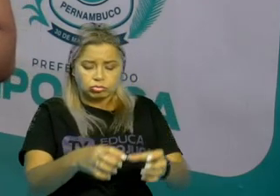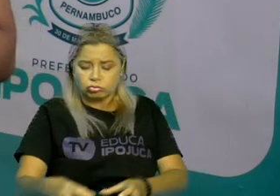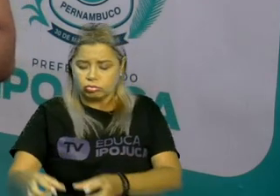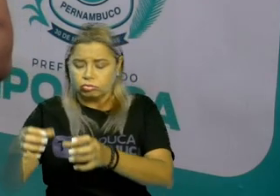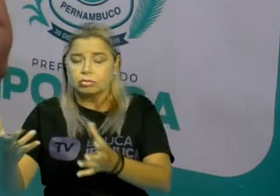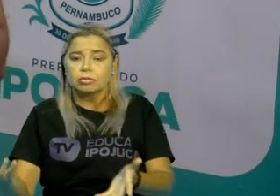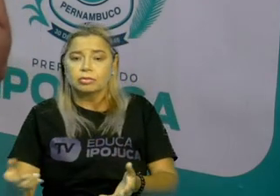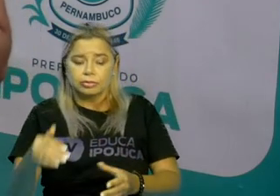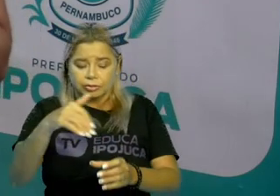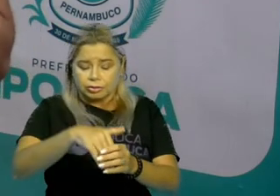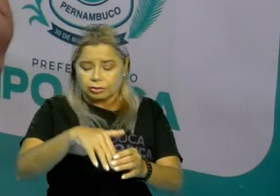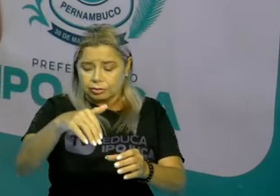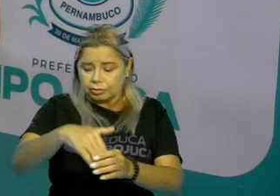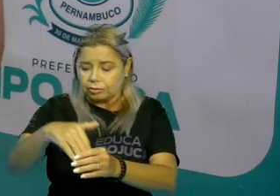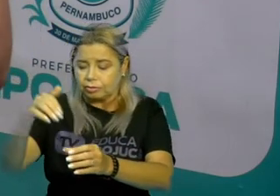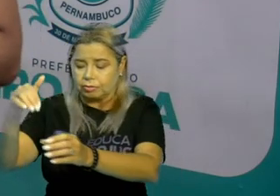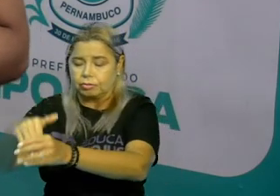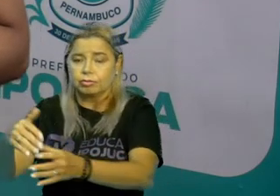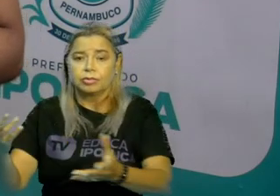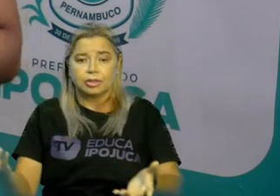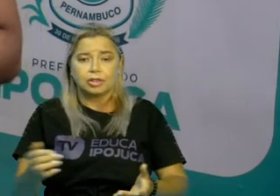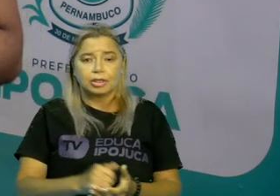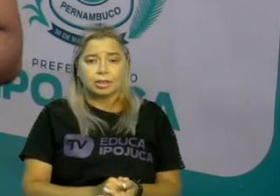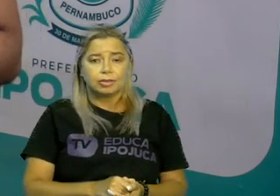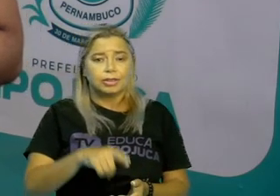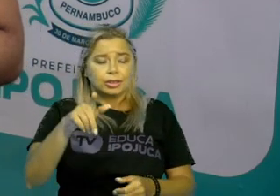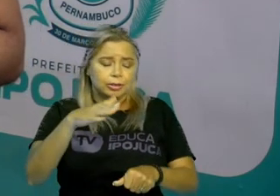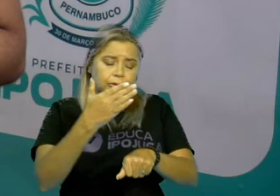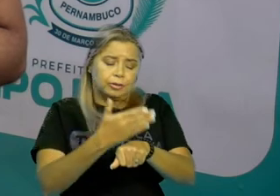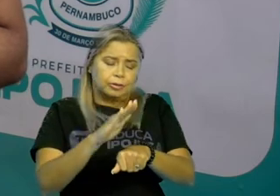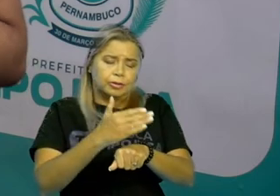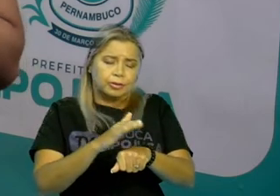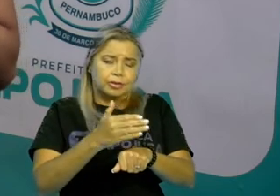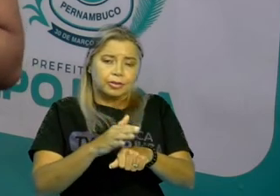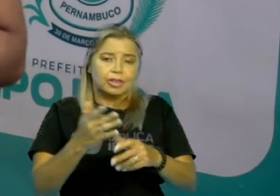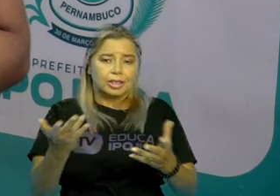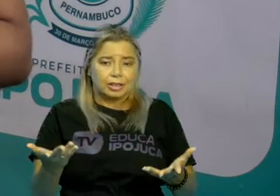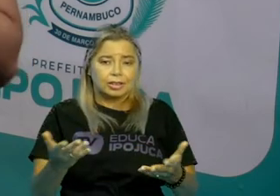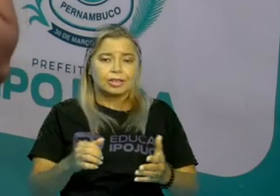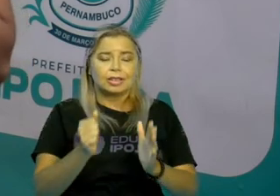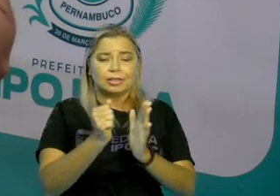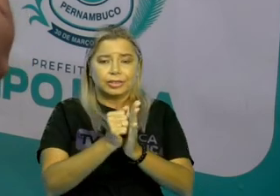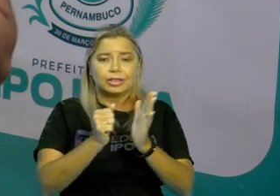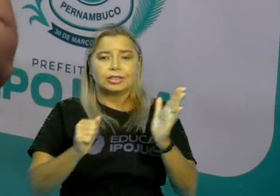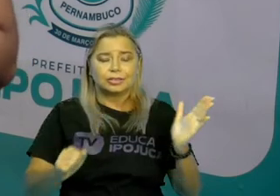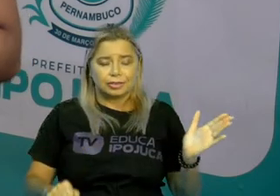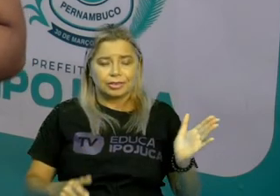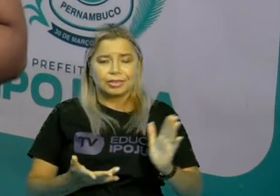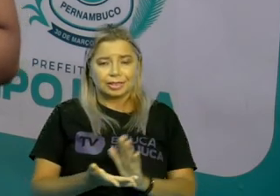guardado. Portanto, execute bem o seu desafio. Agradeço e fico